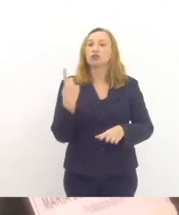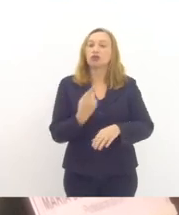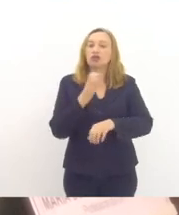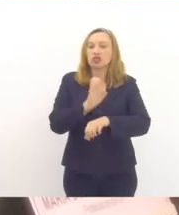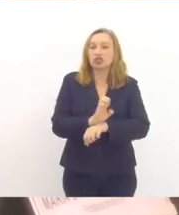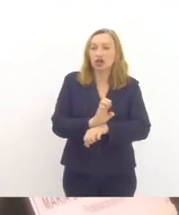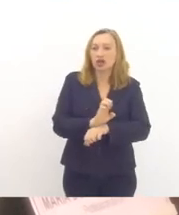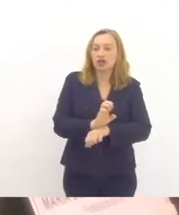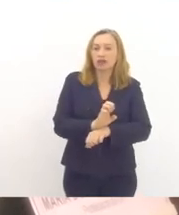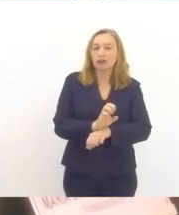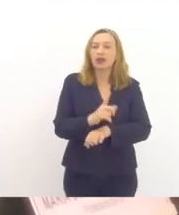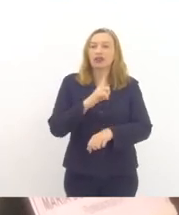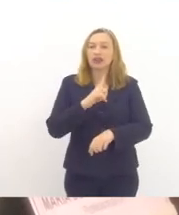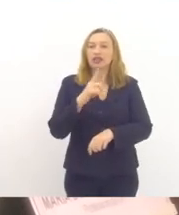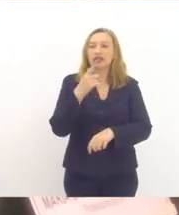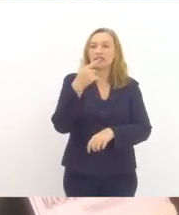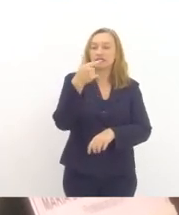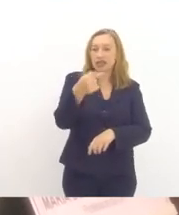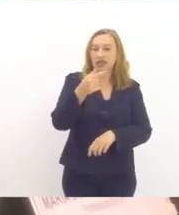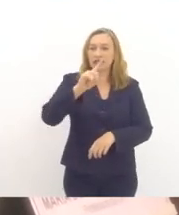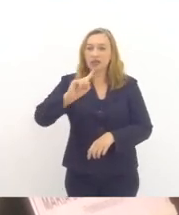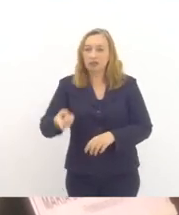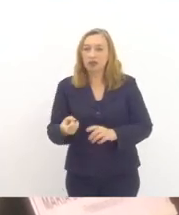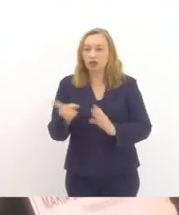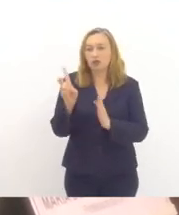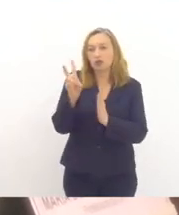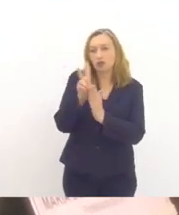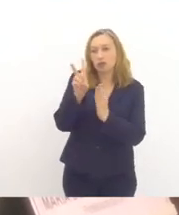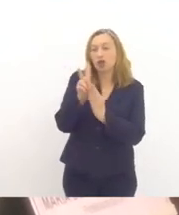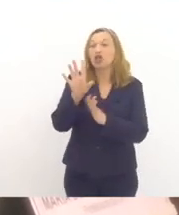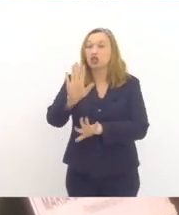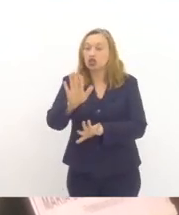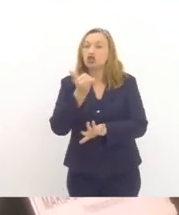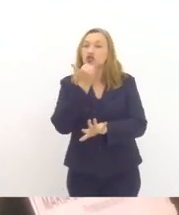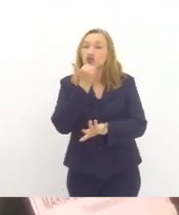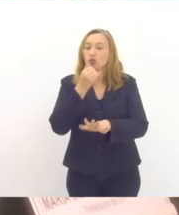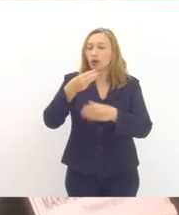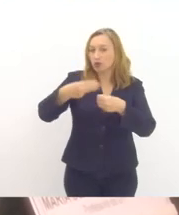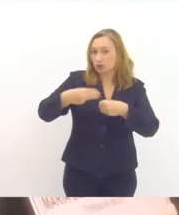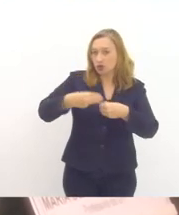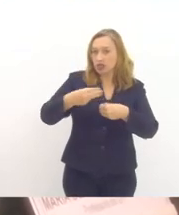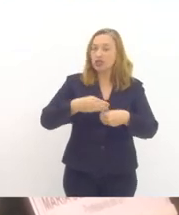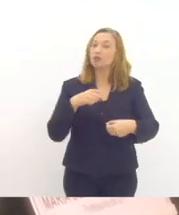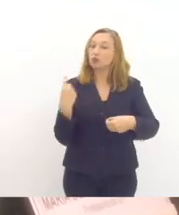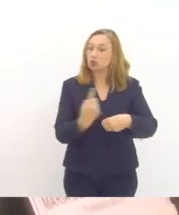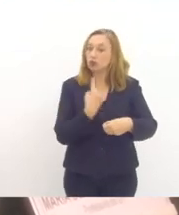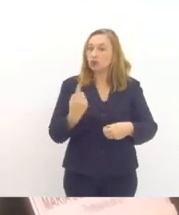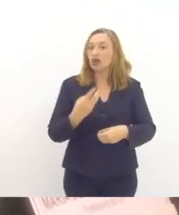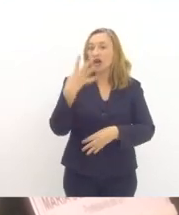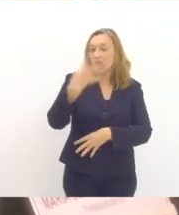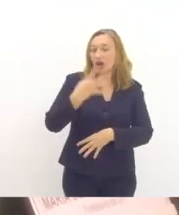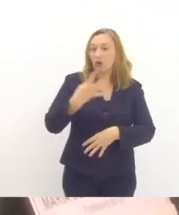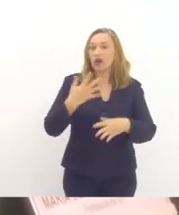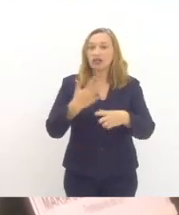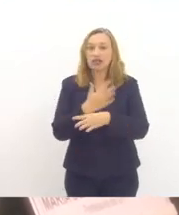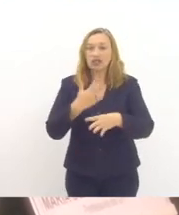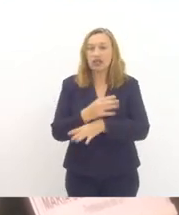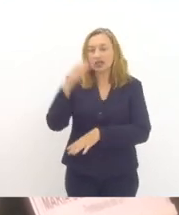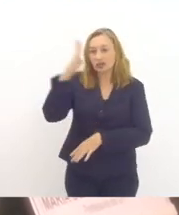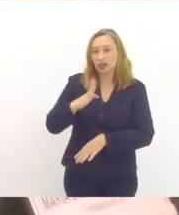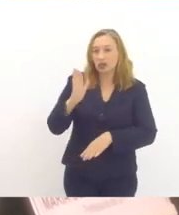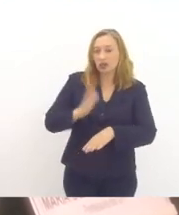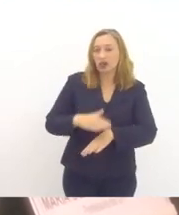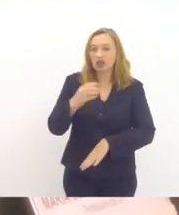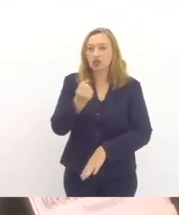indígenas, né? Ou seja, nós somos... no nosso município, nós somos a 4ª cidade brasileira com